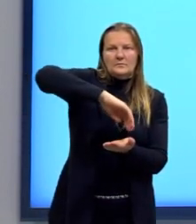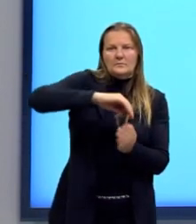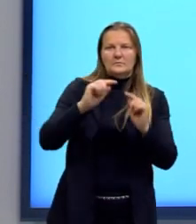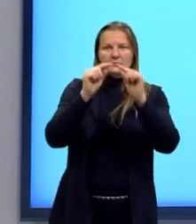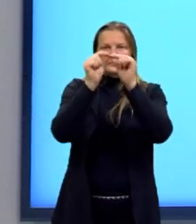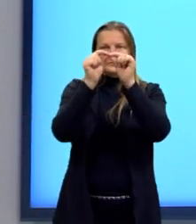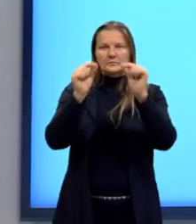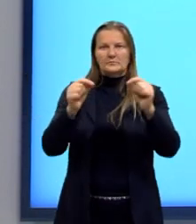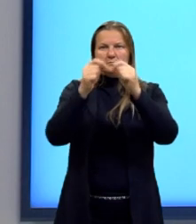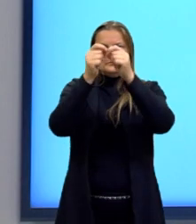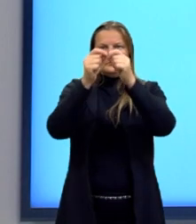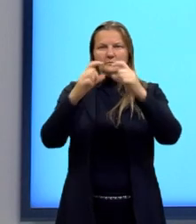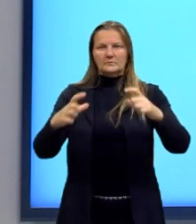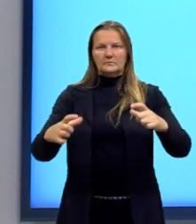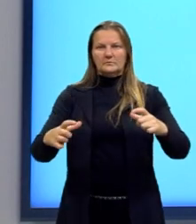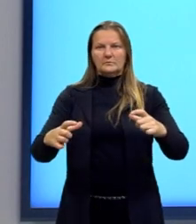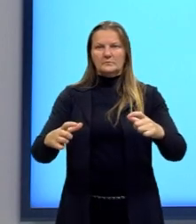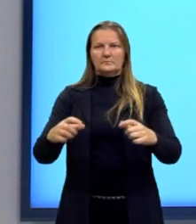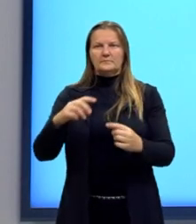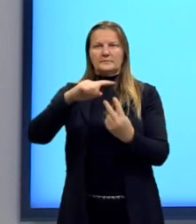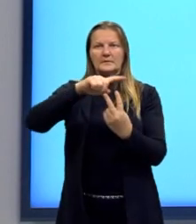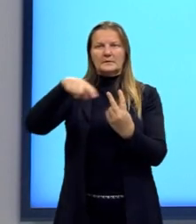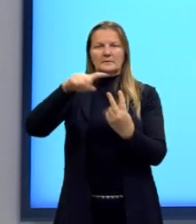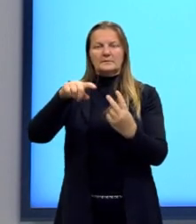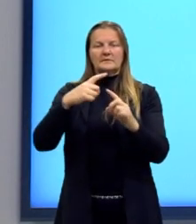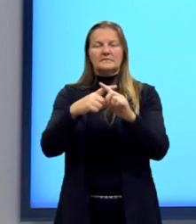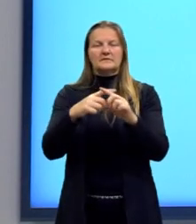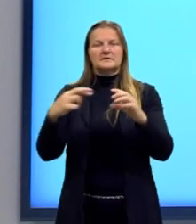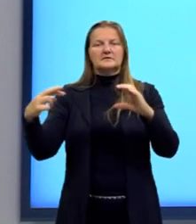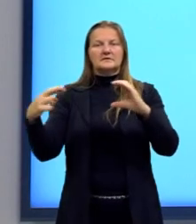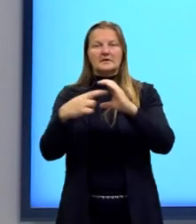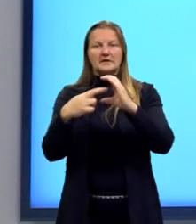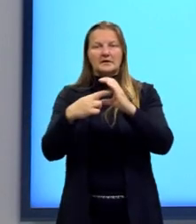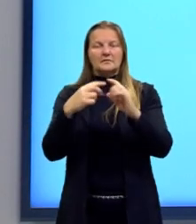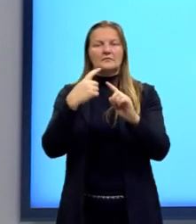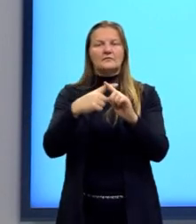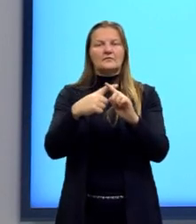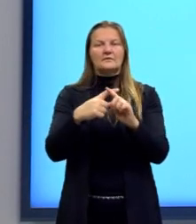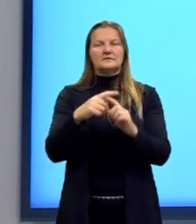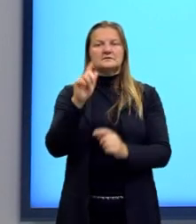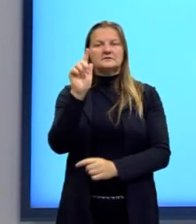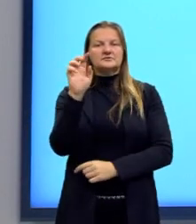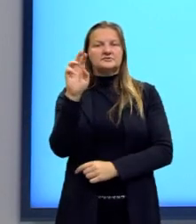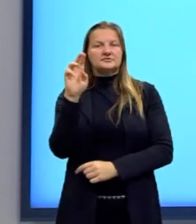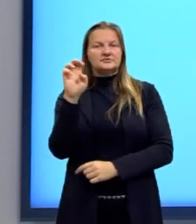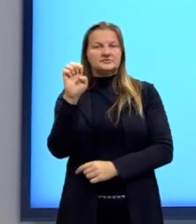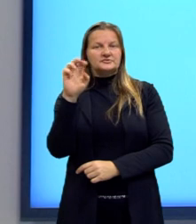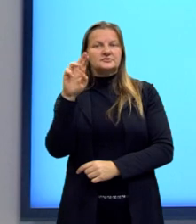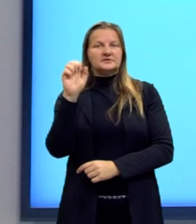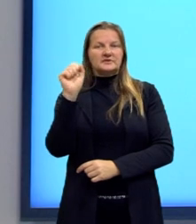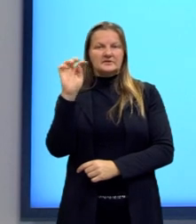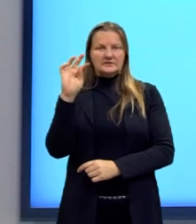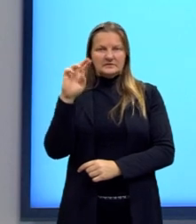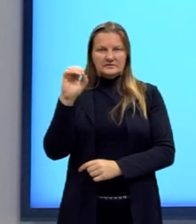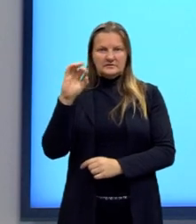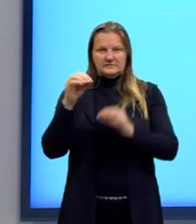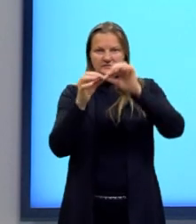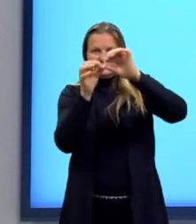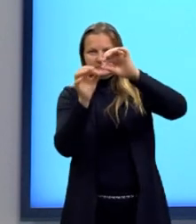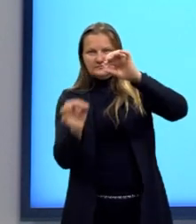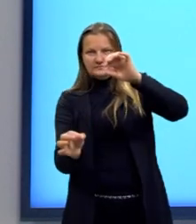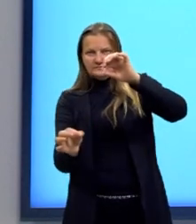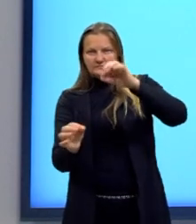seguinte fórmula pi vezes raio vezes a geratriz então aqui para calcular